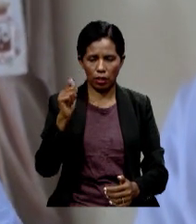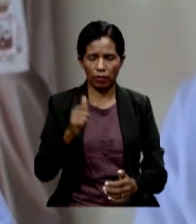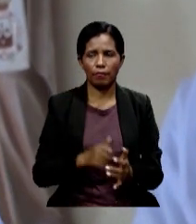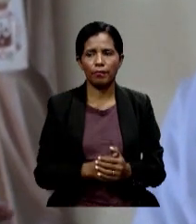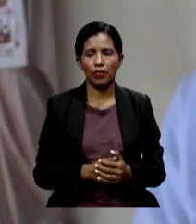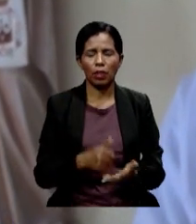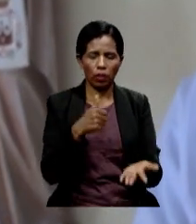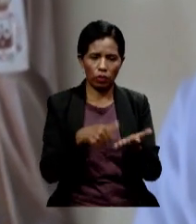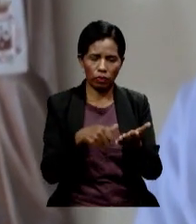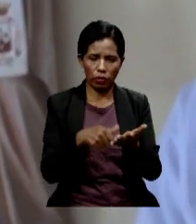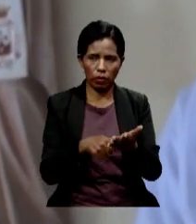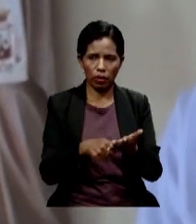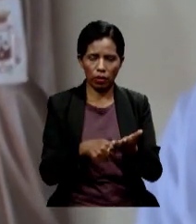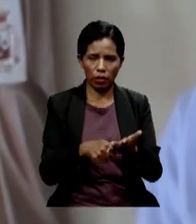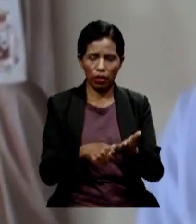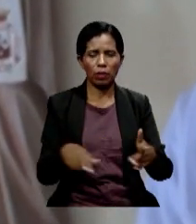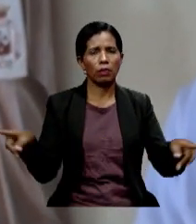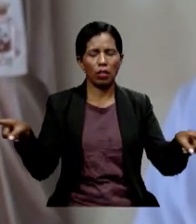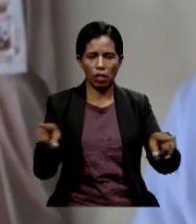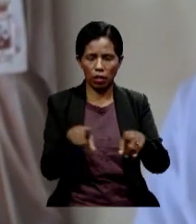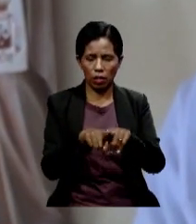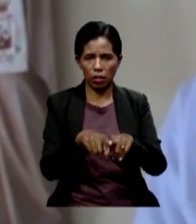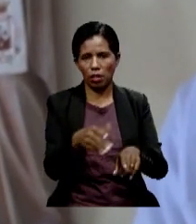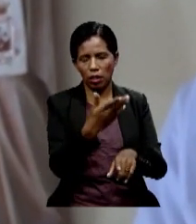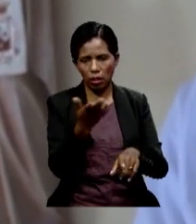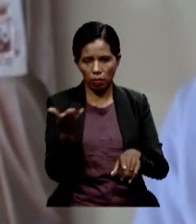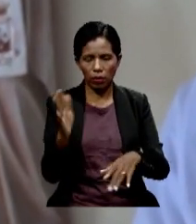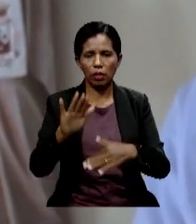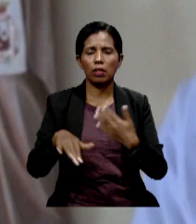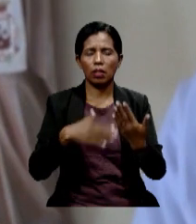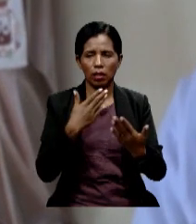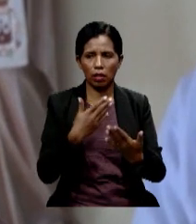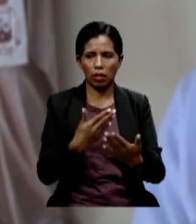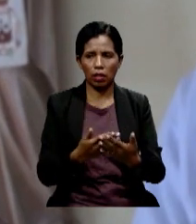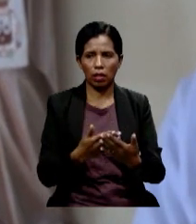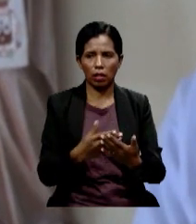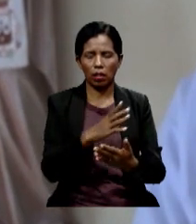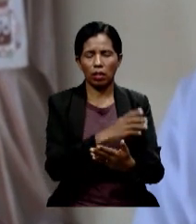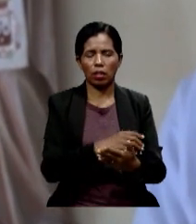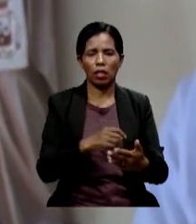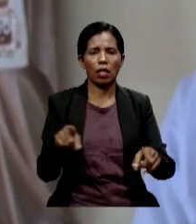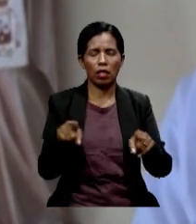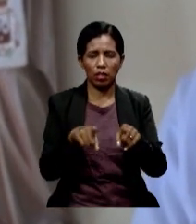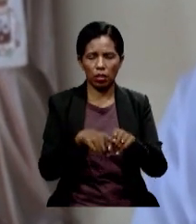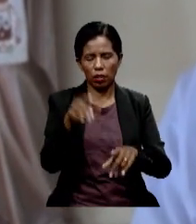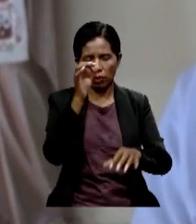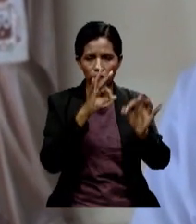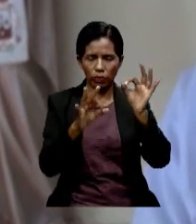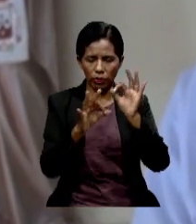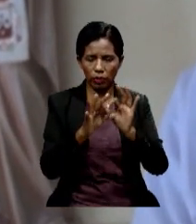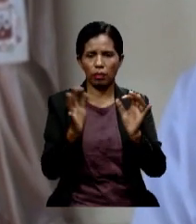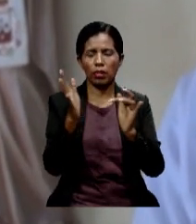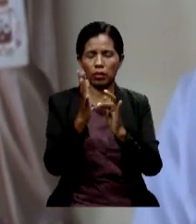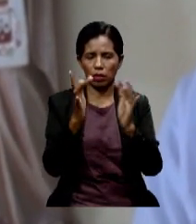Convite ida a tu sucaduni e tabo Sirania. Sequela Cristi. Baita